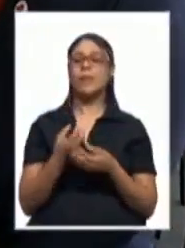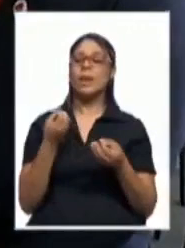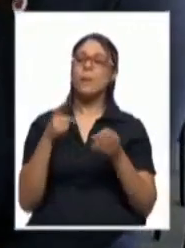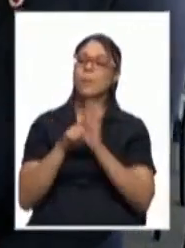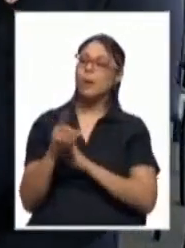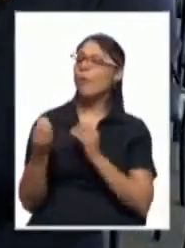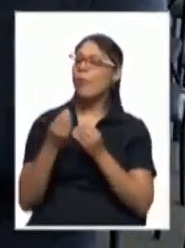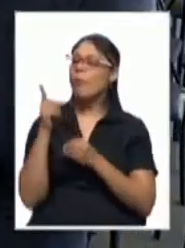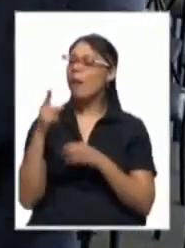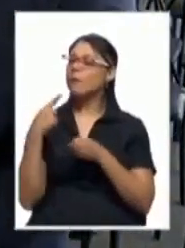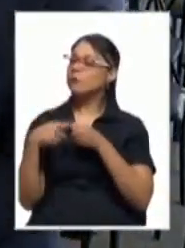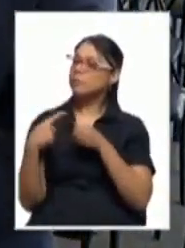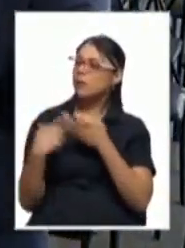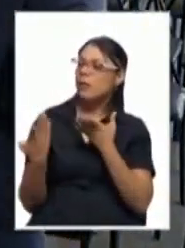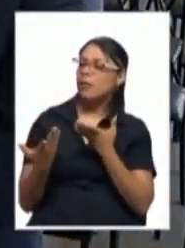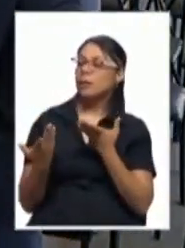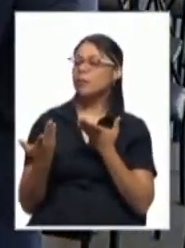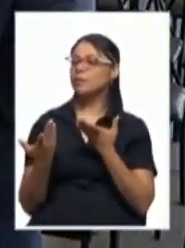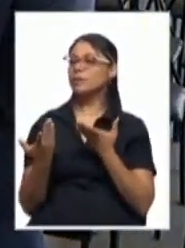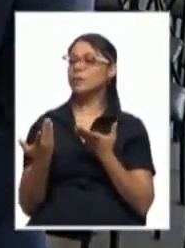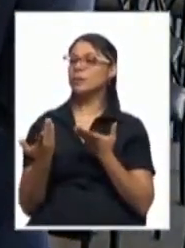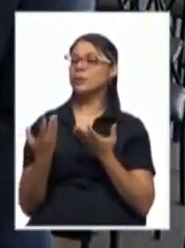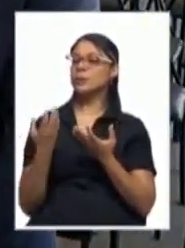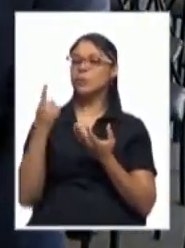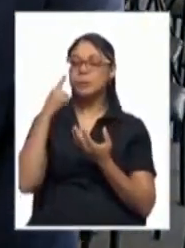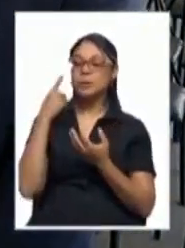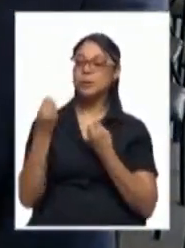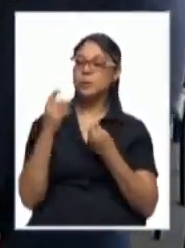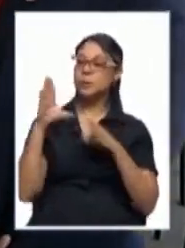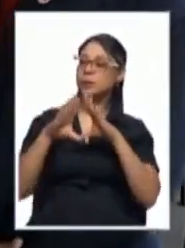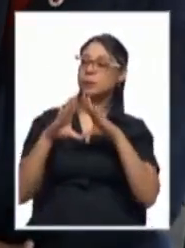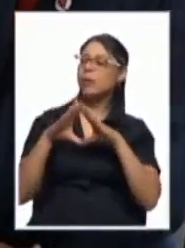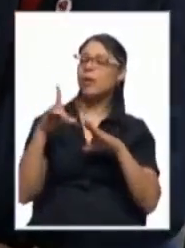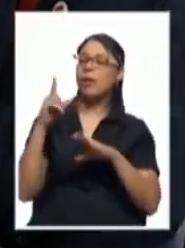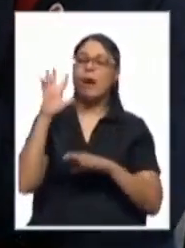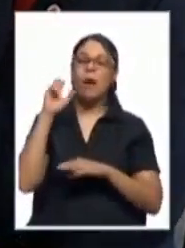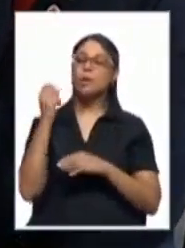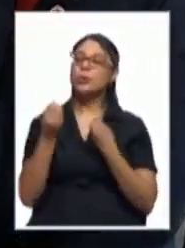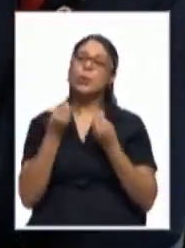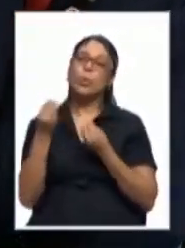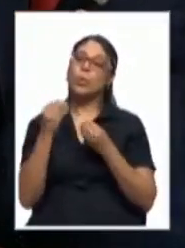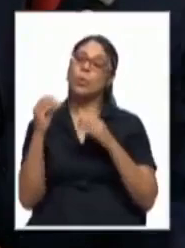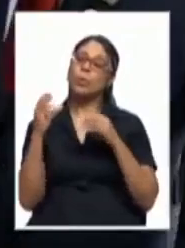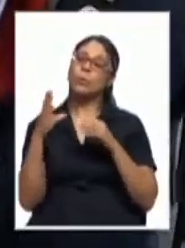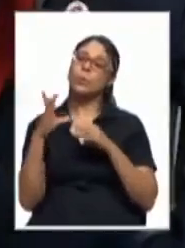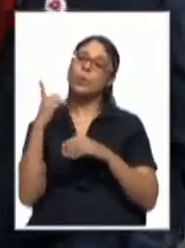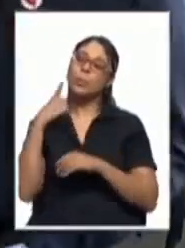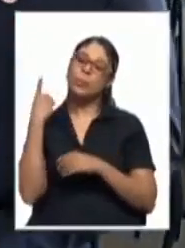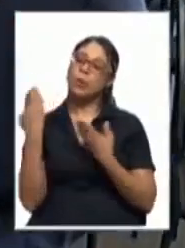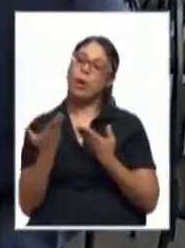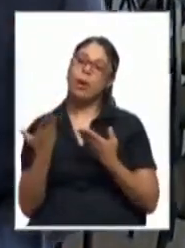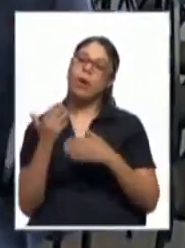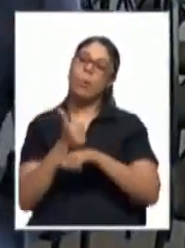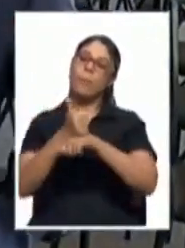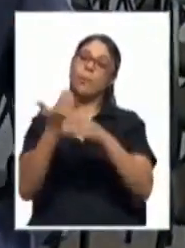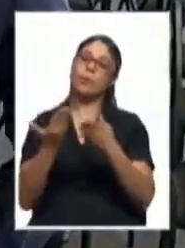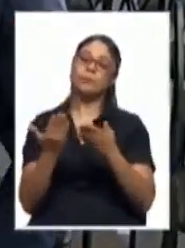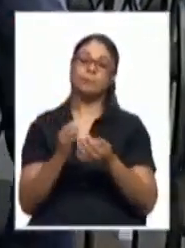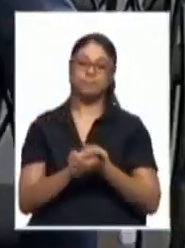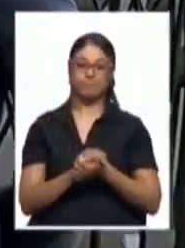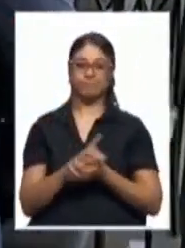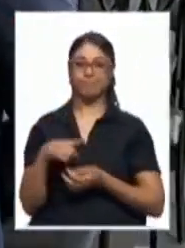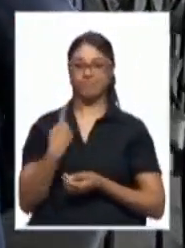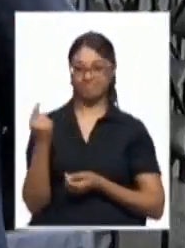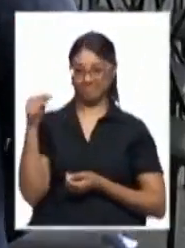município, a relação com a Assembleia? O que, que o senhor espera dos novos deputados que estão tomando posse agora? A gente veio prestigiar, né,